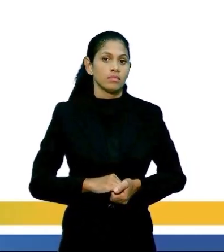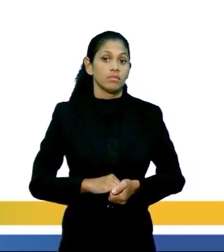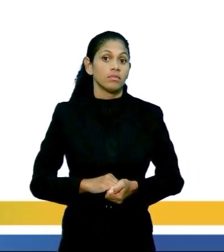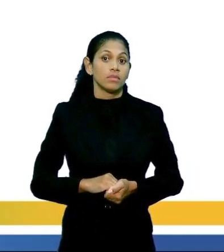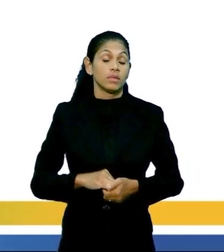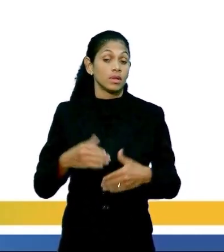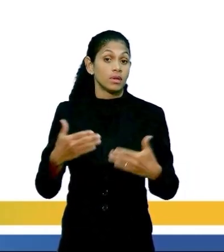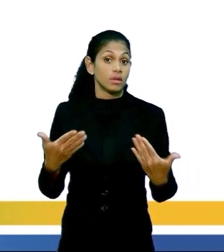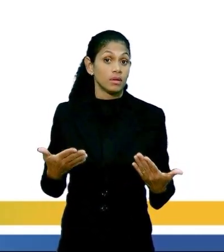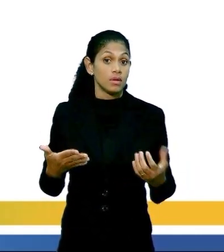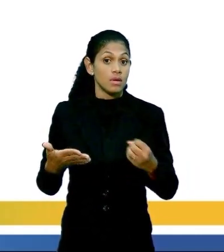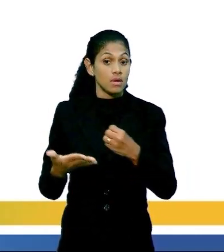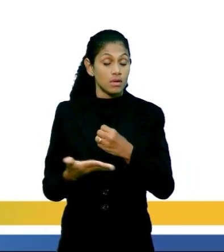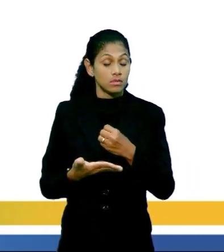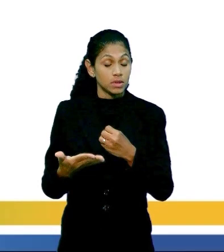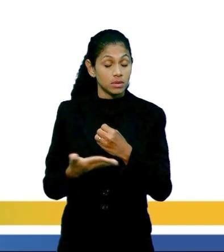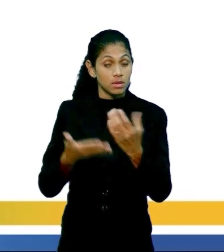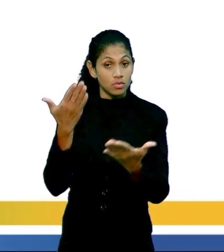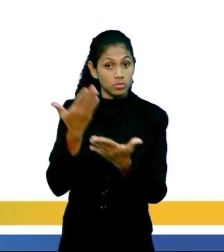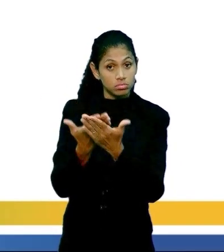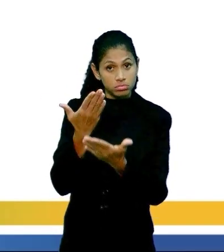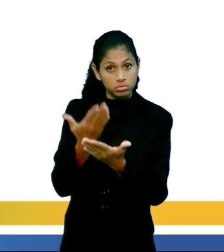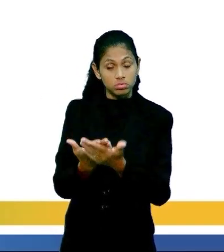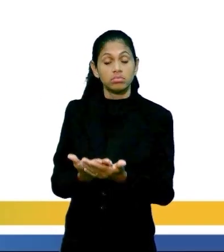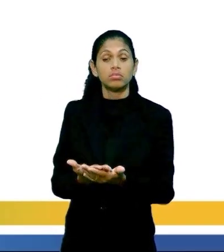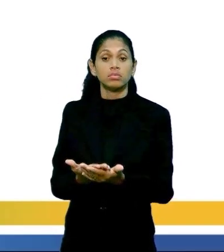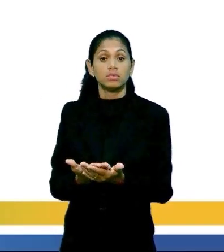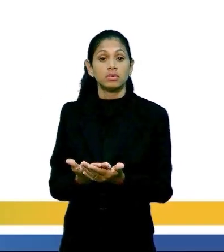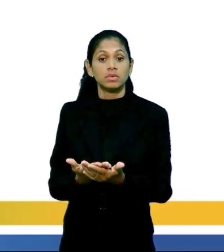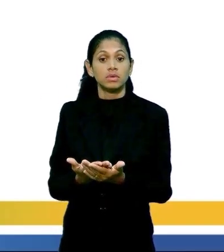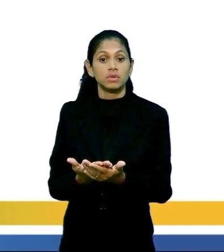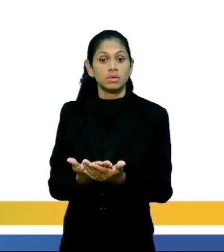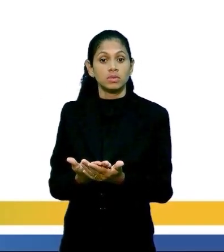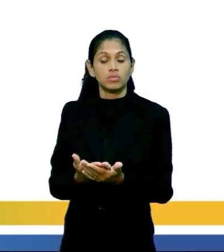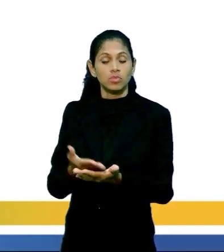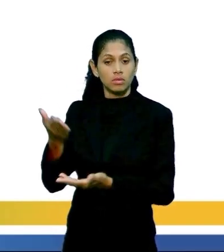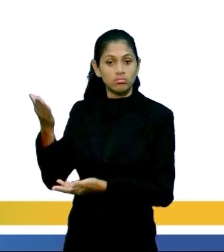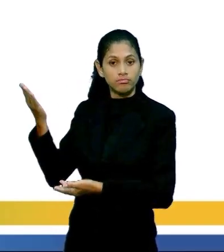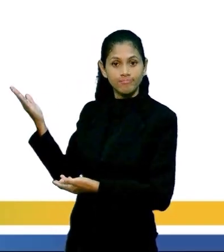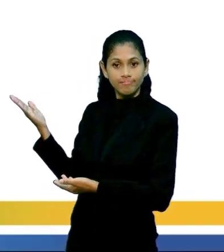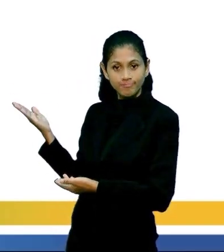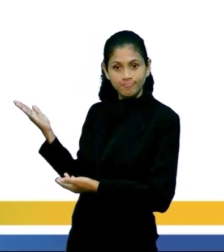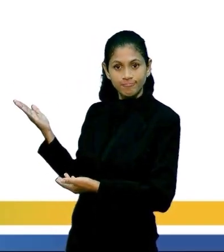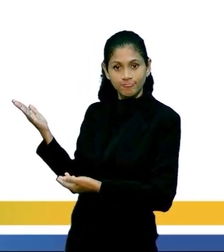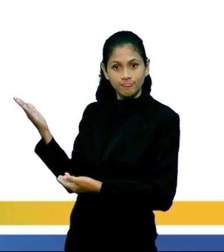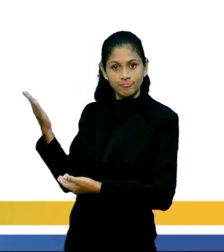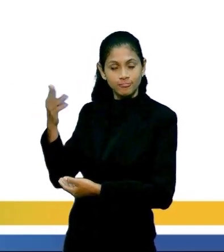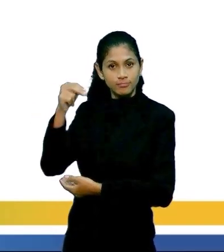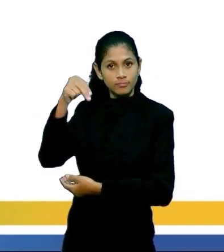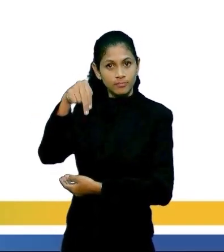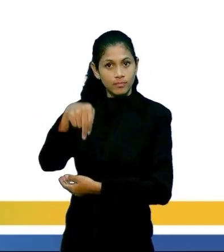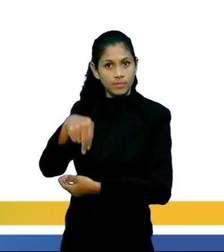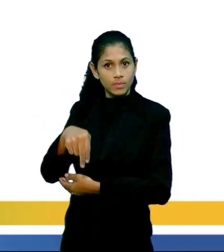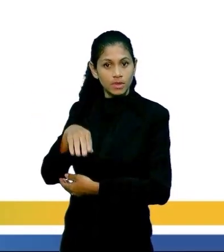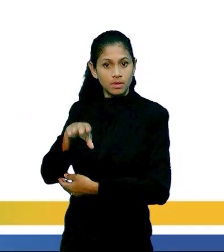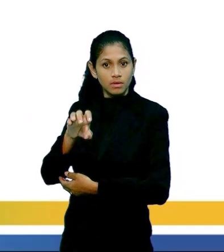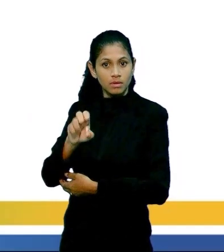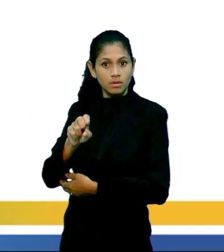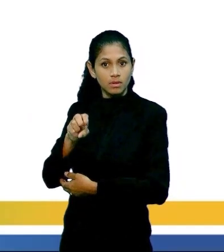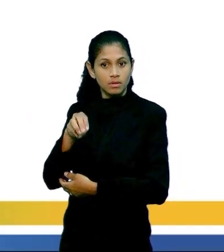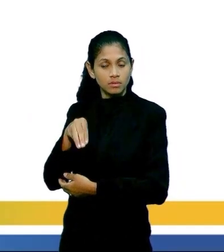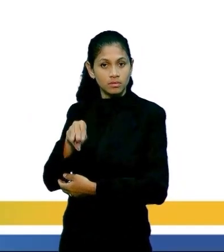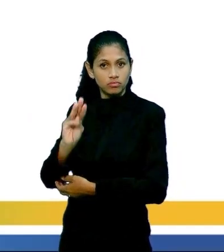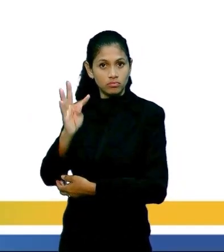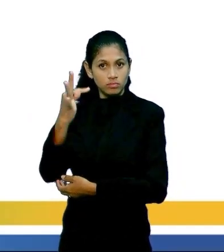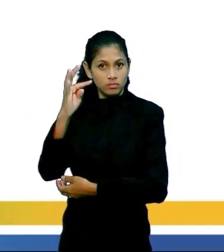Então, baseado nesse estudo, Gilbert Newton Lewis, esse cientista aí, ele